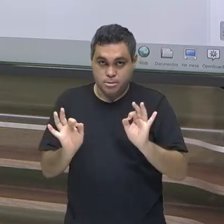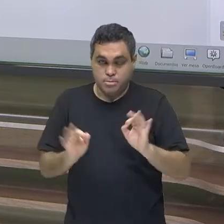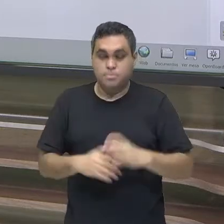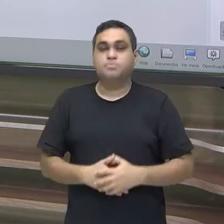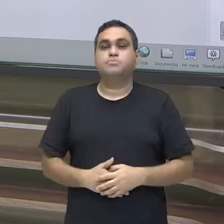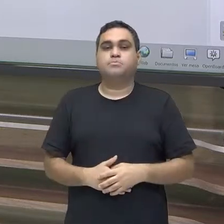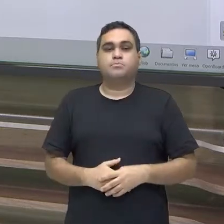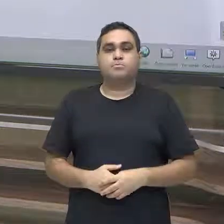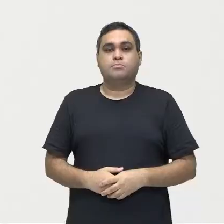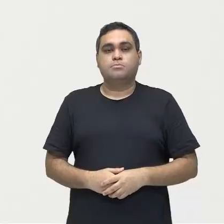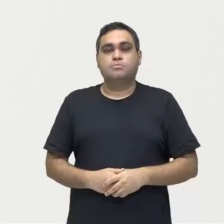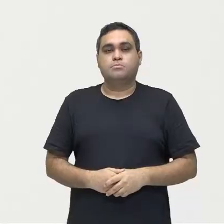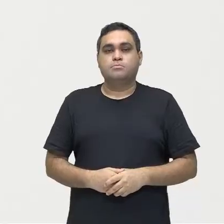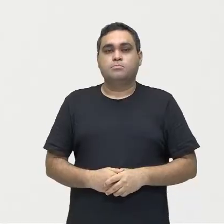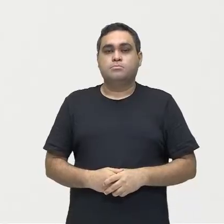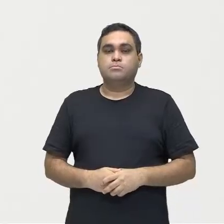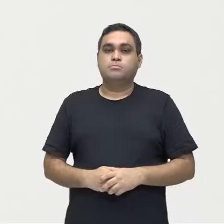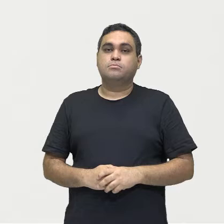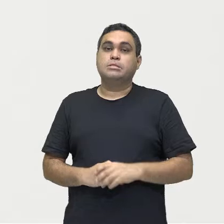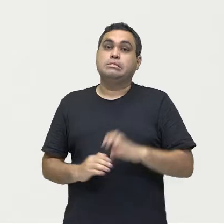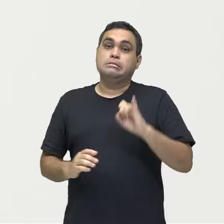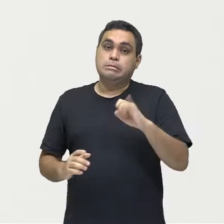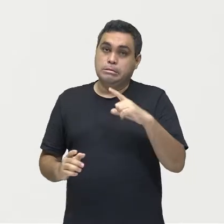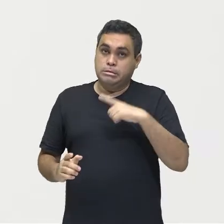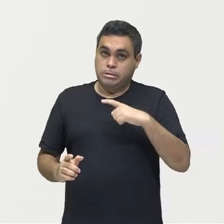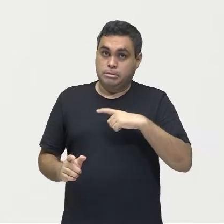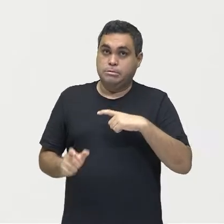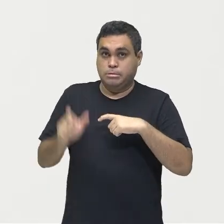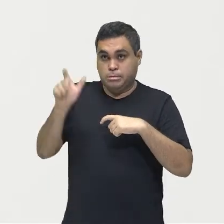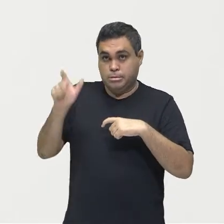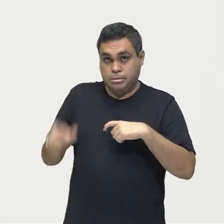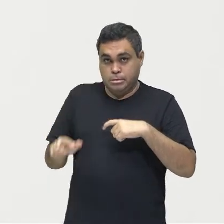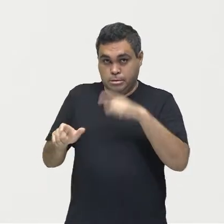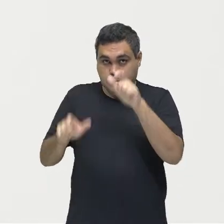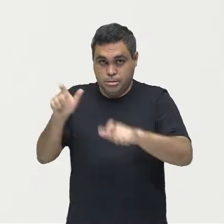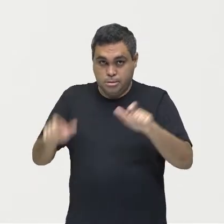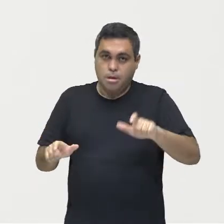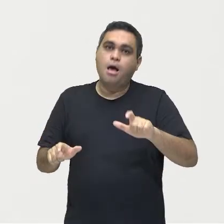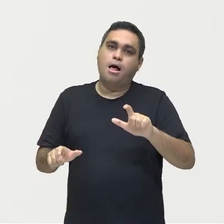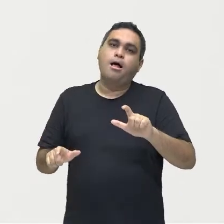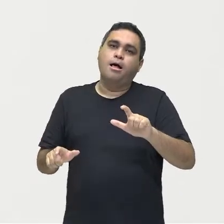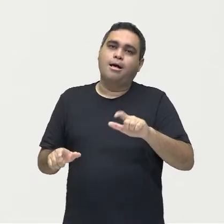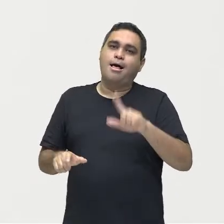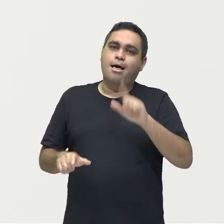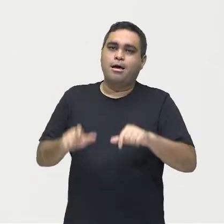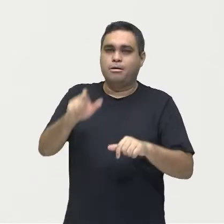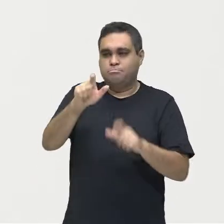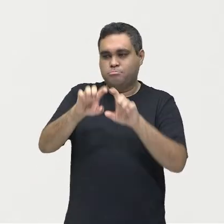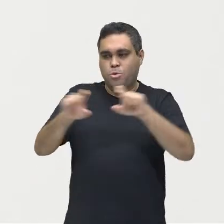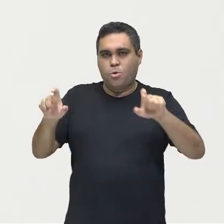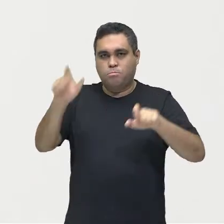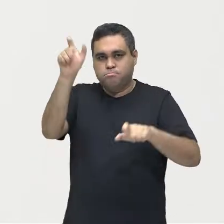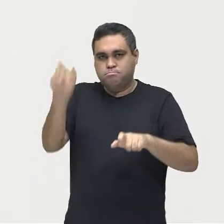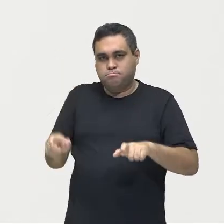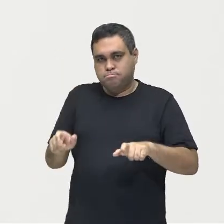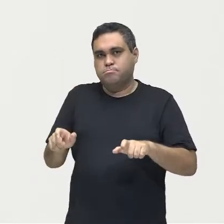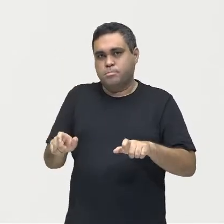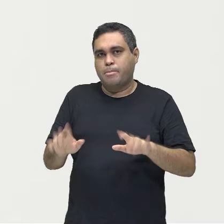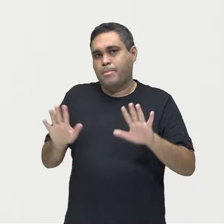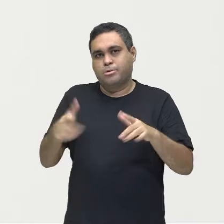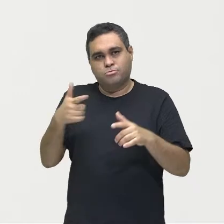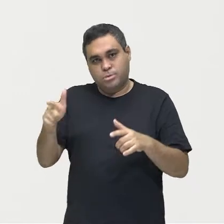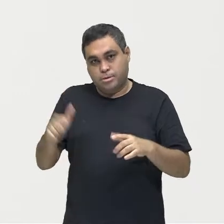bem. Porque se ele possuísse, já teríamos o sujeito. Então, veja que nós temos 3